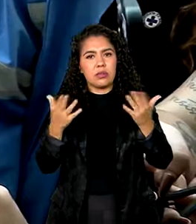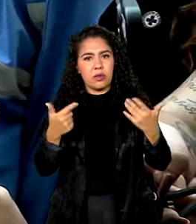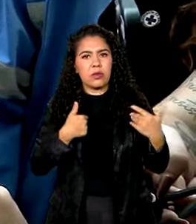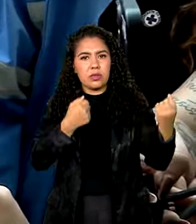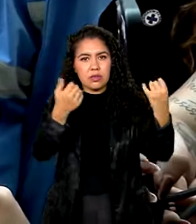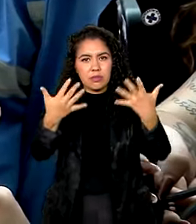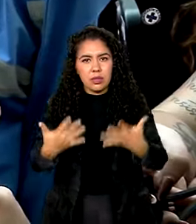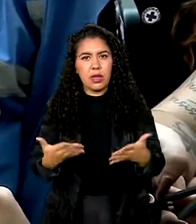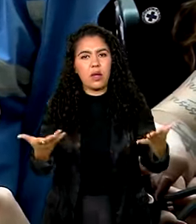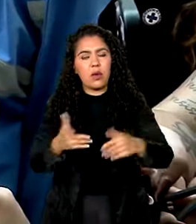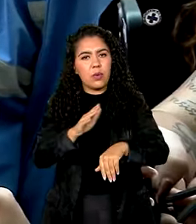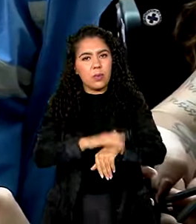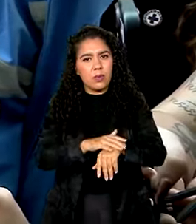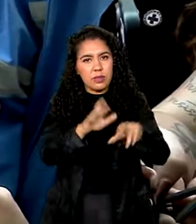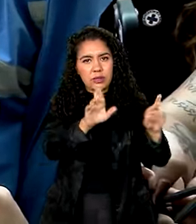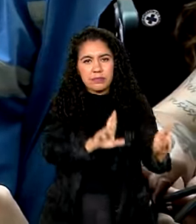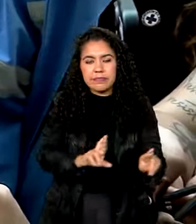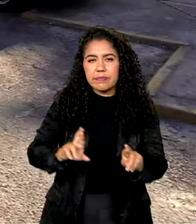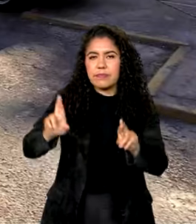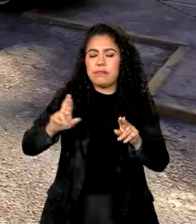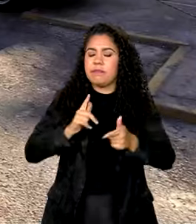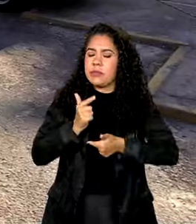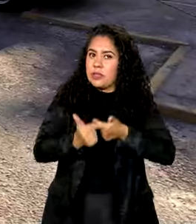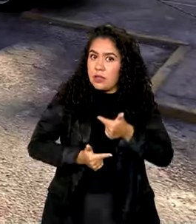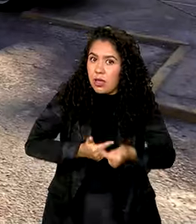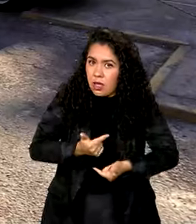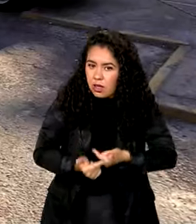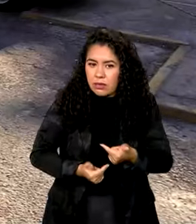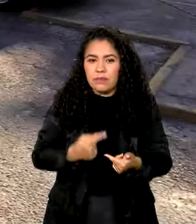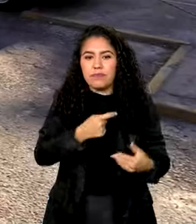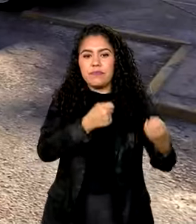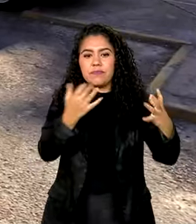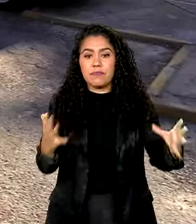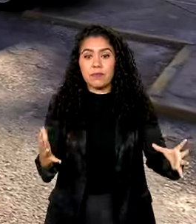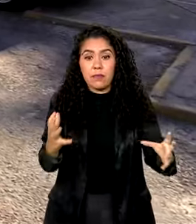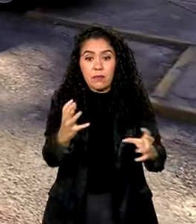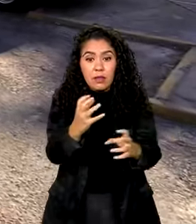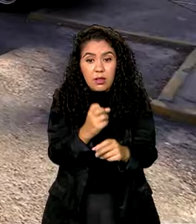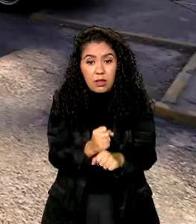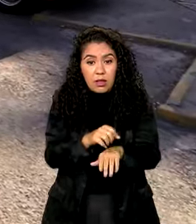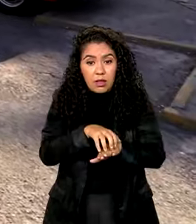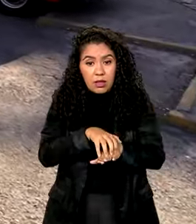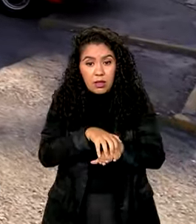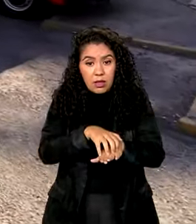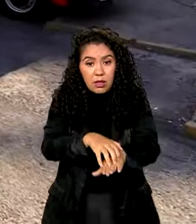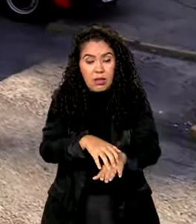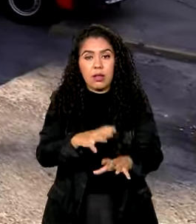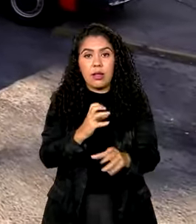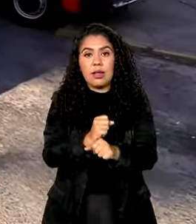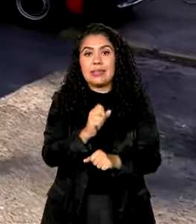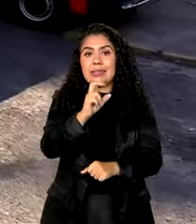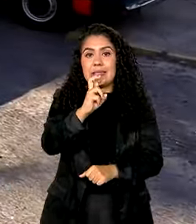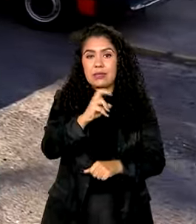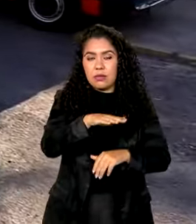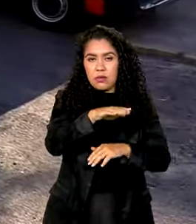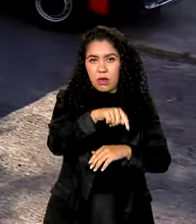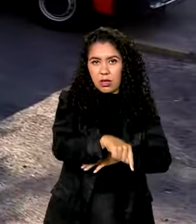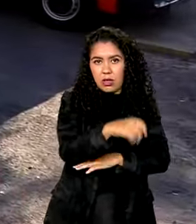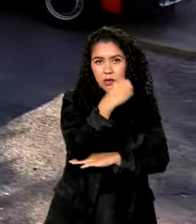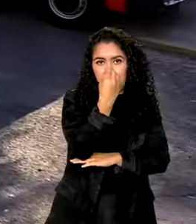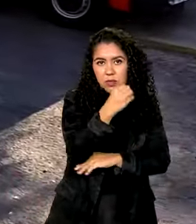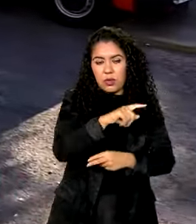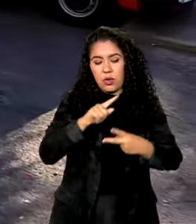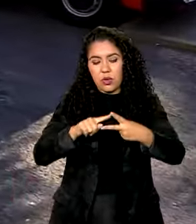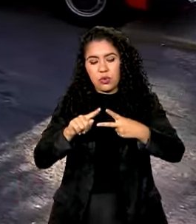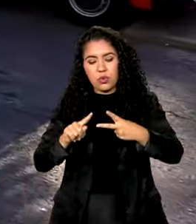momento de esperança, de muito trabalho. Do total de ambulâncias, 5 vão ficar aqui em Porto Alegre, 2 vão para